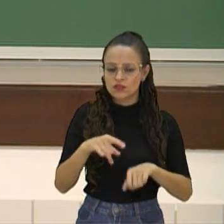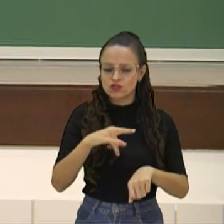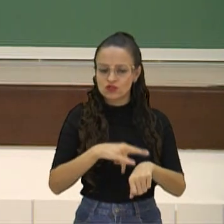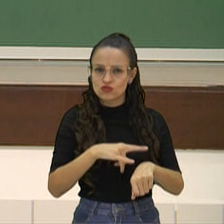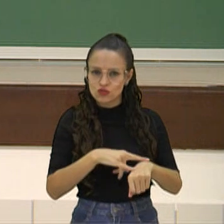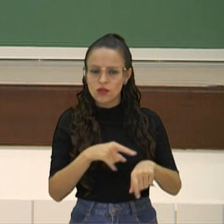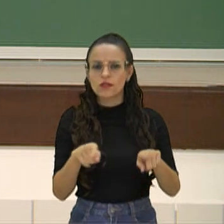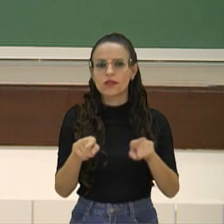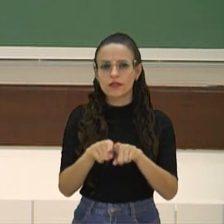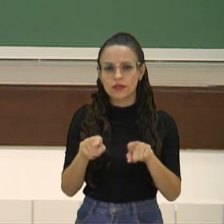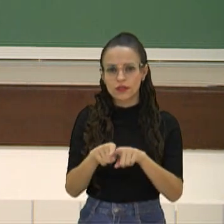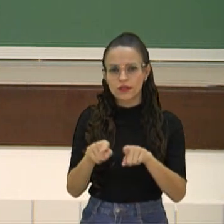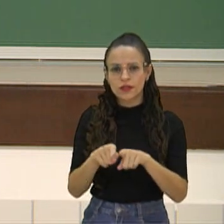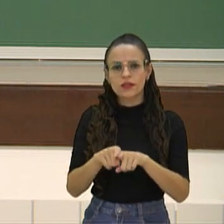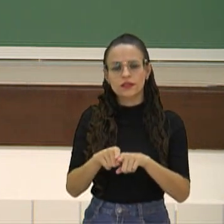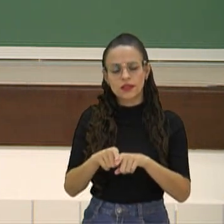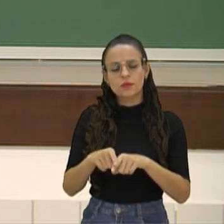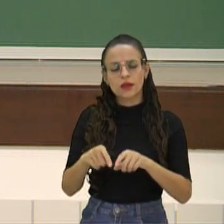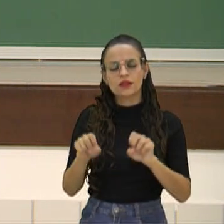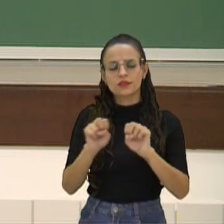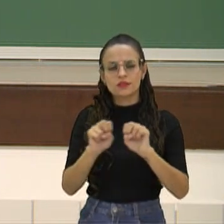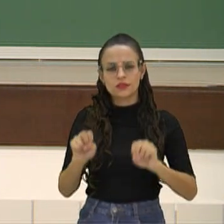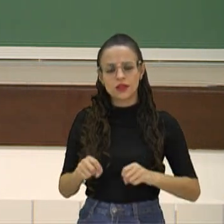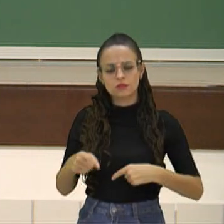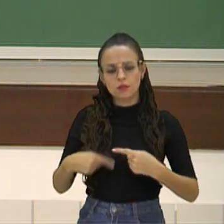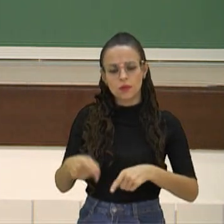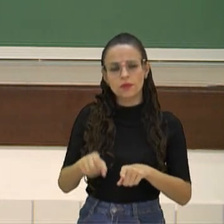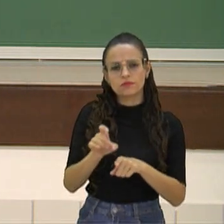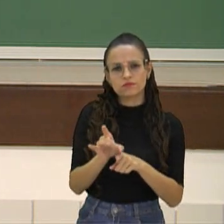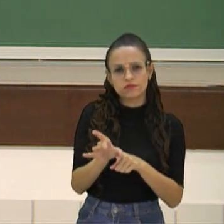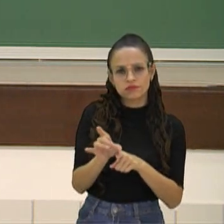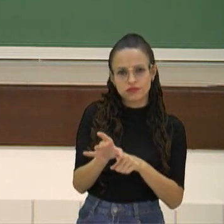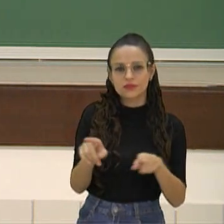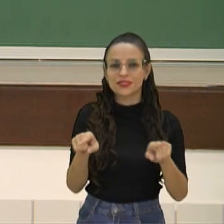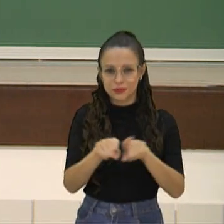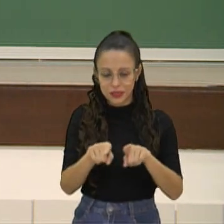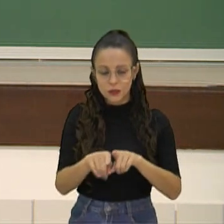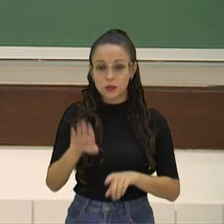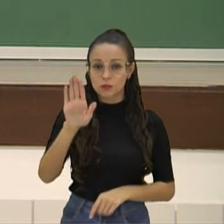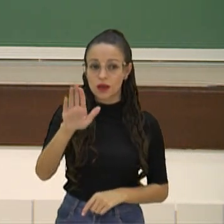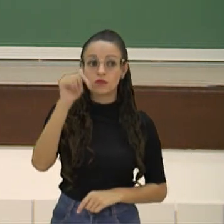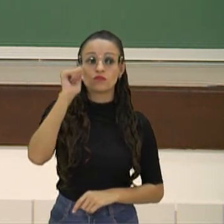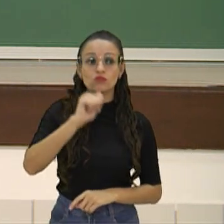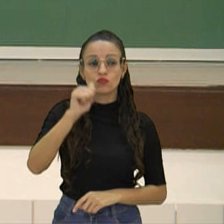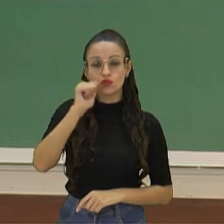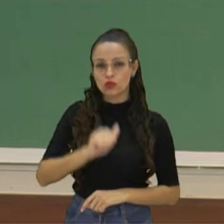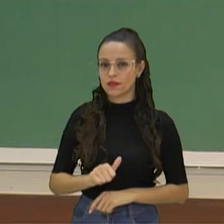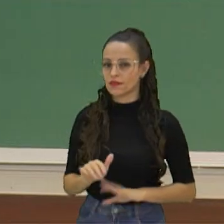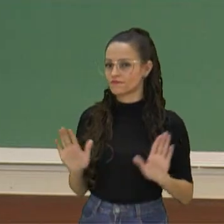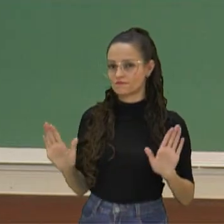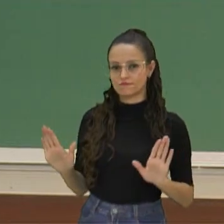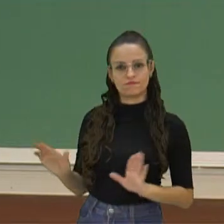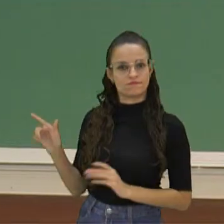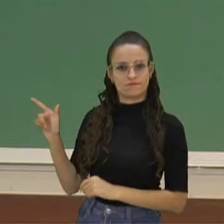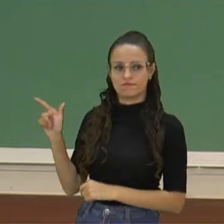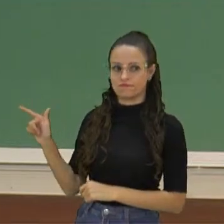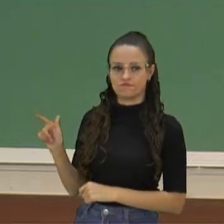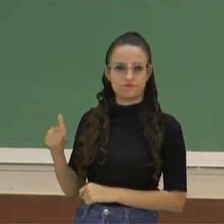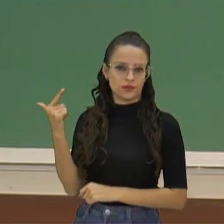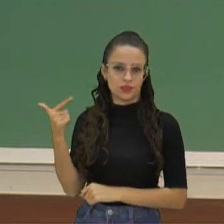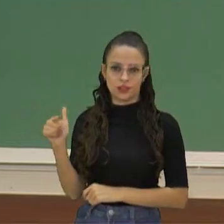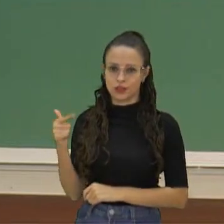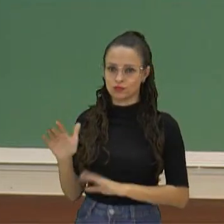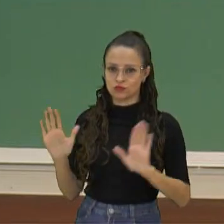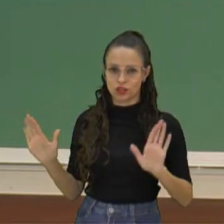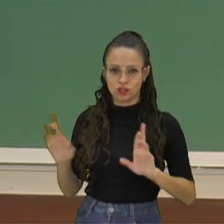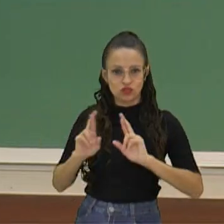também para o sistema reprodutor, né, liberando o sêmen. Na mulher, a uretra não compartilha esses dois sistemas. A